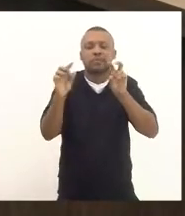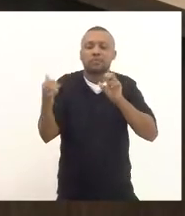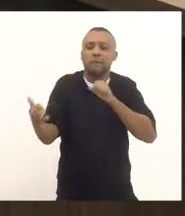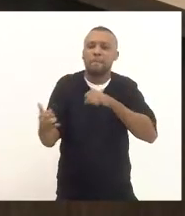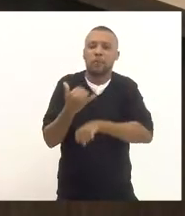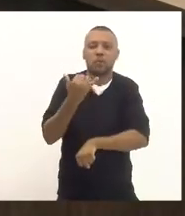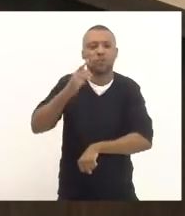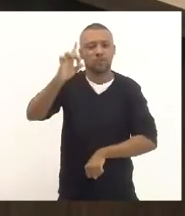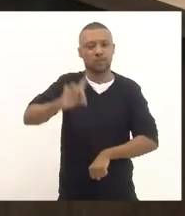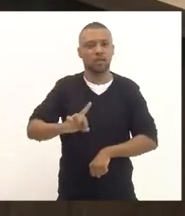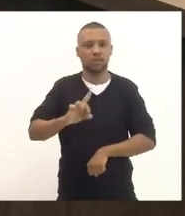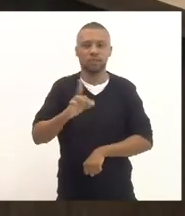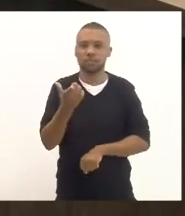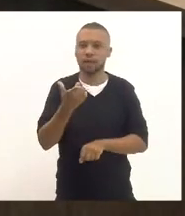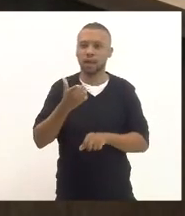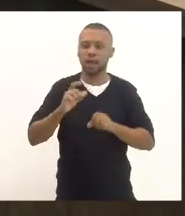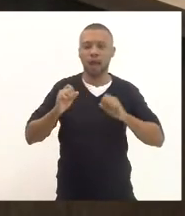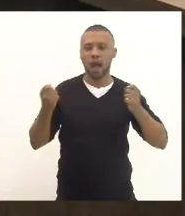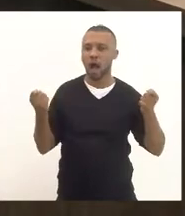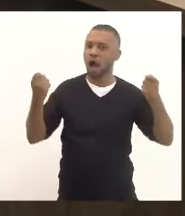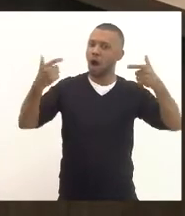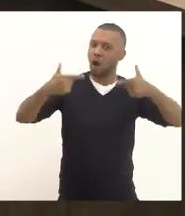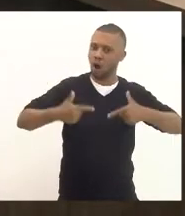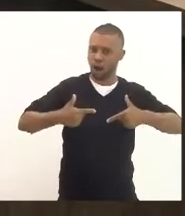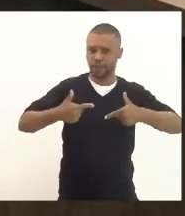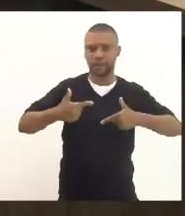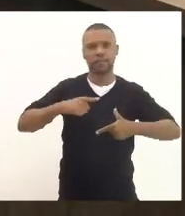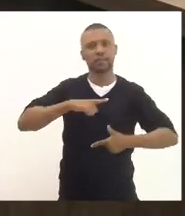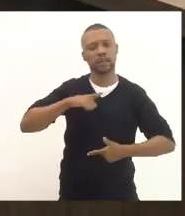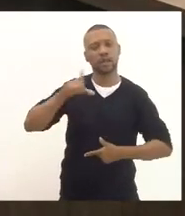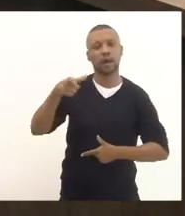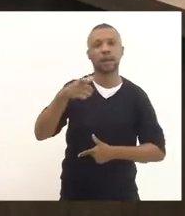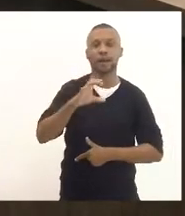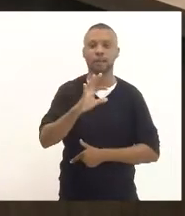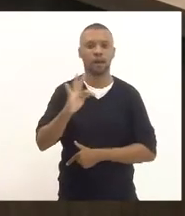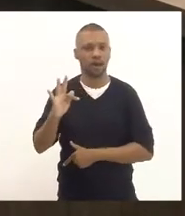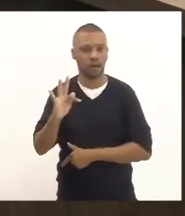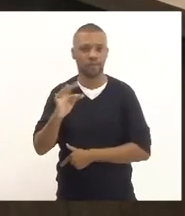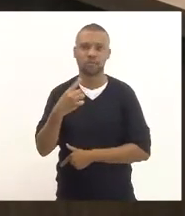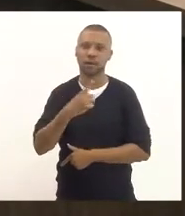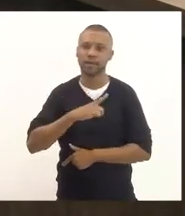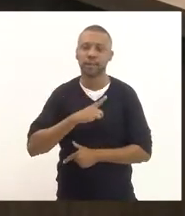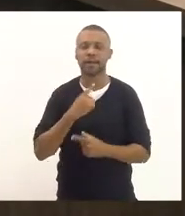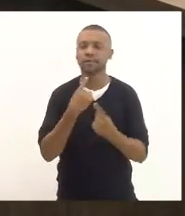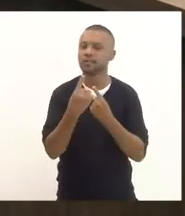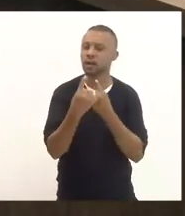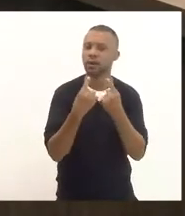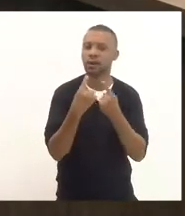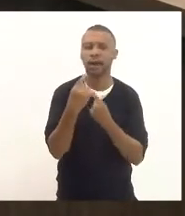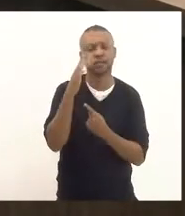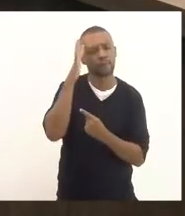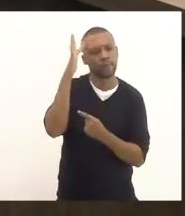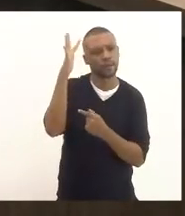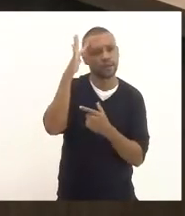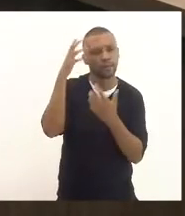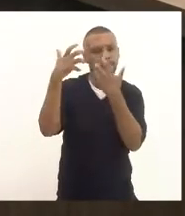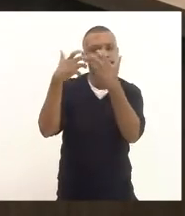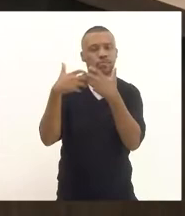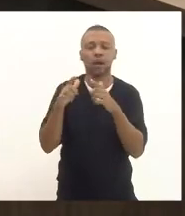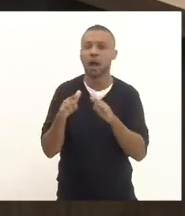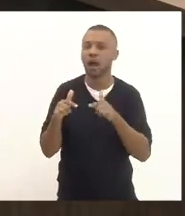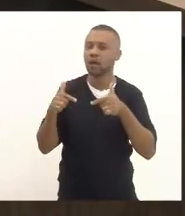violação de direitos nas a batalha do mantenha lá em Cabo Frio a gente tem triangulado e pensar doações